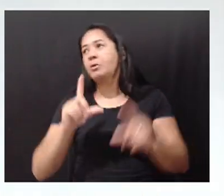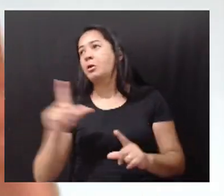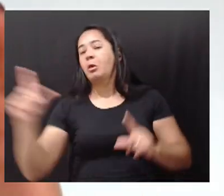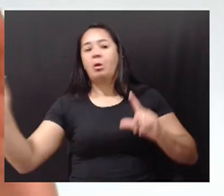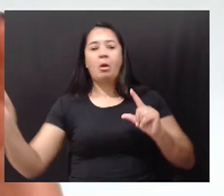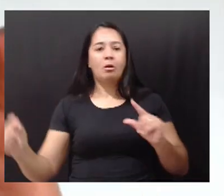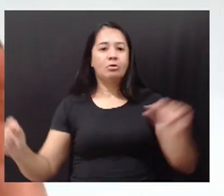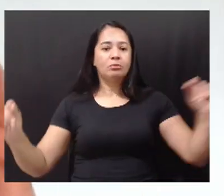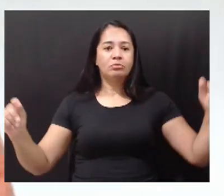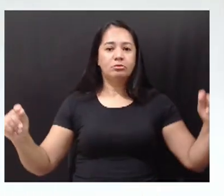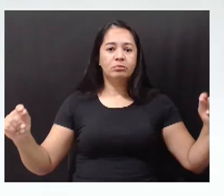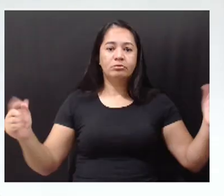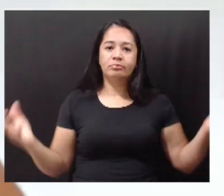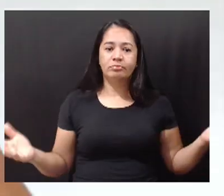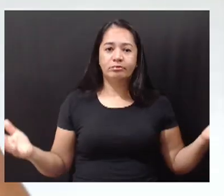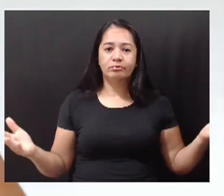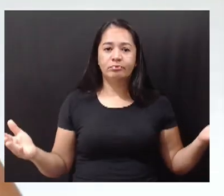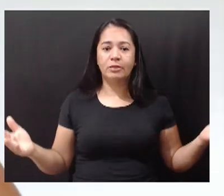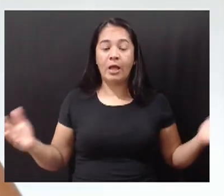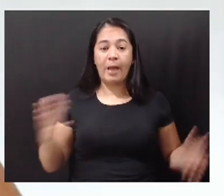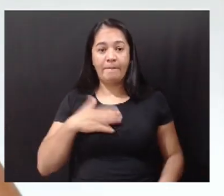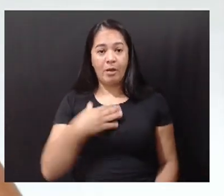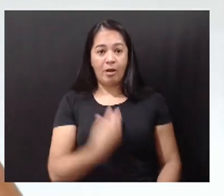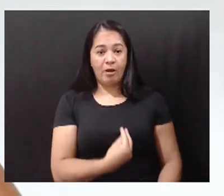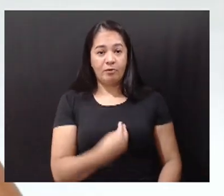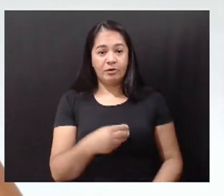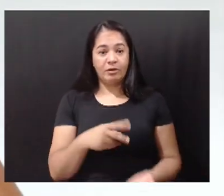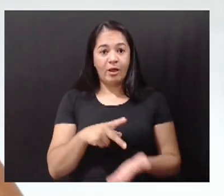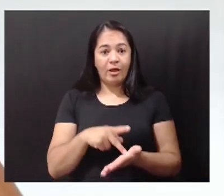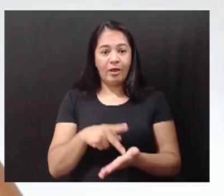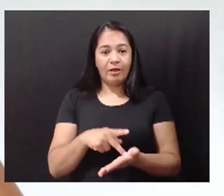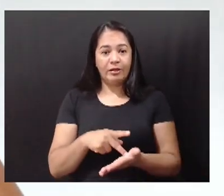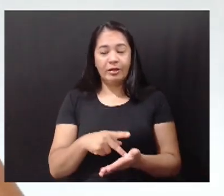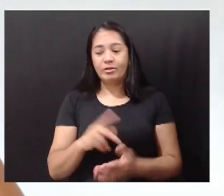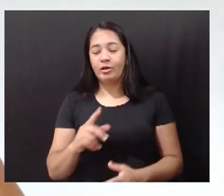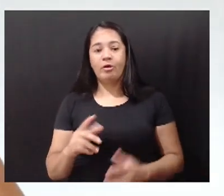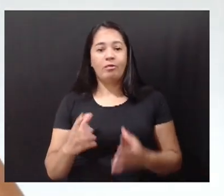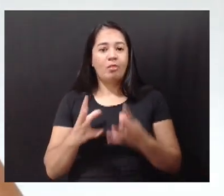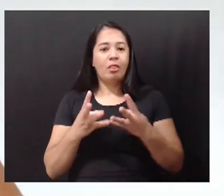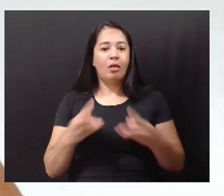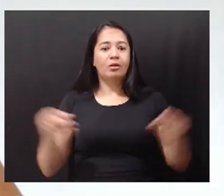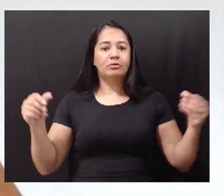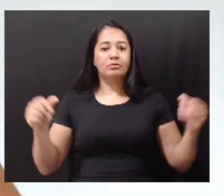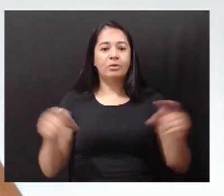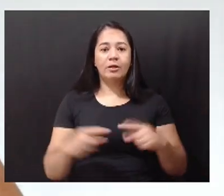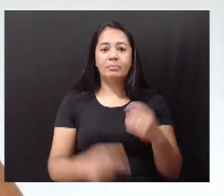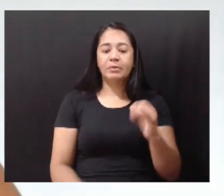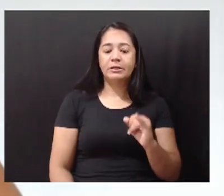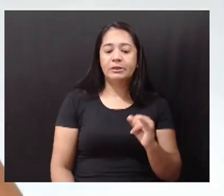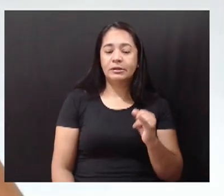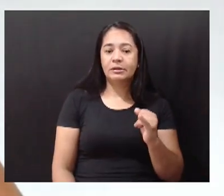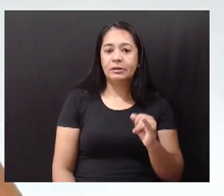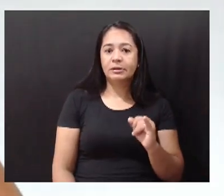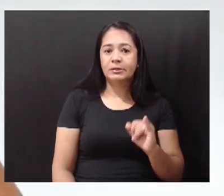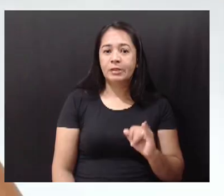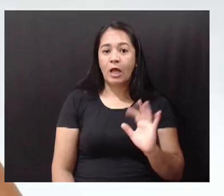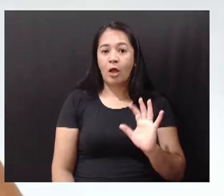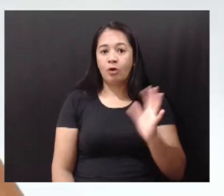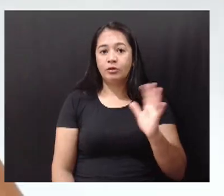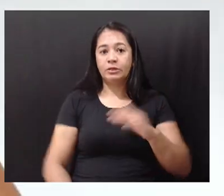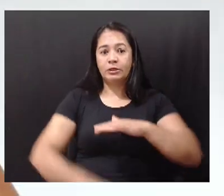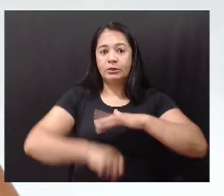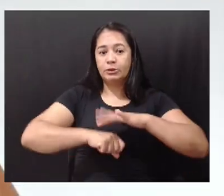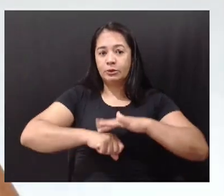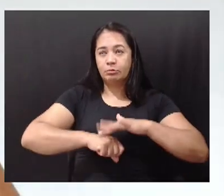eu saio da minha realidade. E quando que isso é algo que se torna patológico, vamos dizer